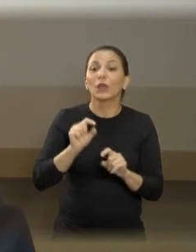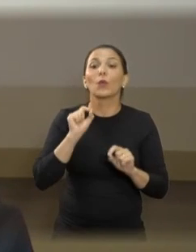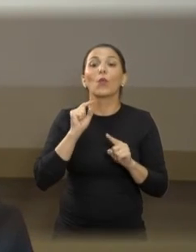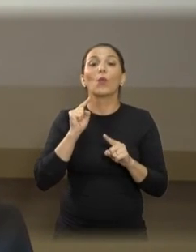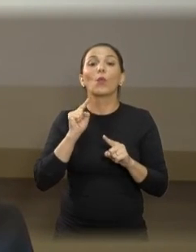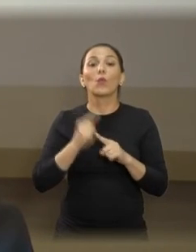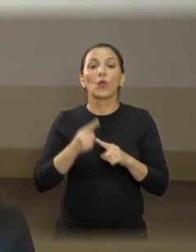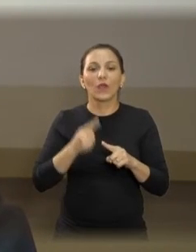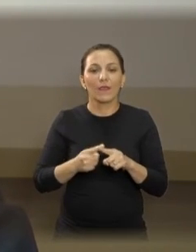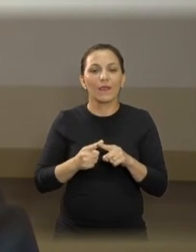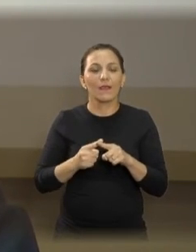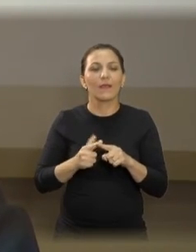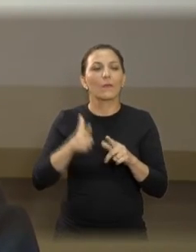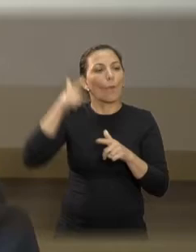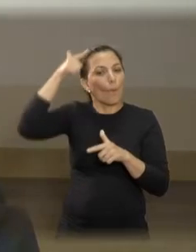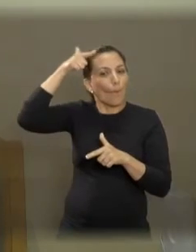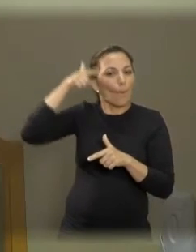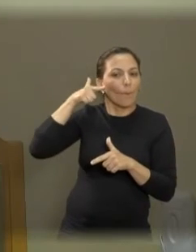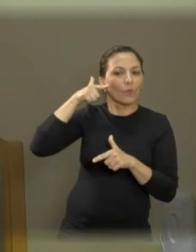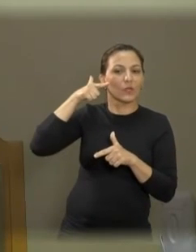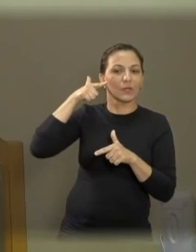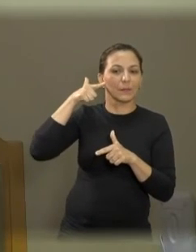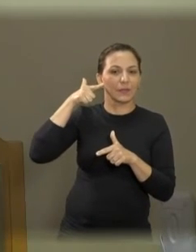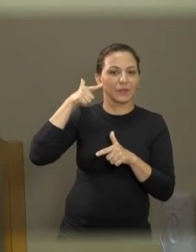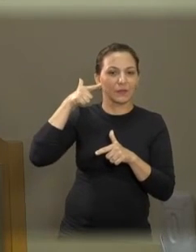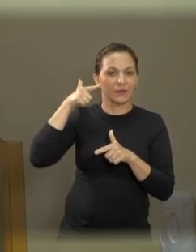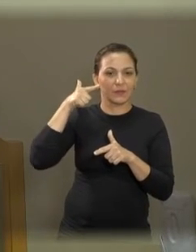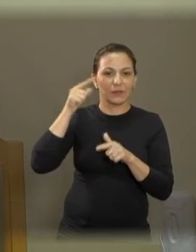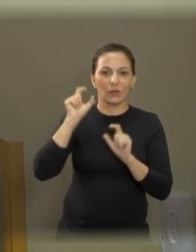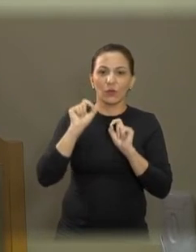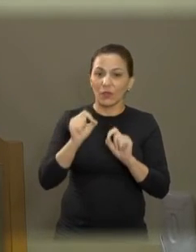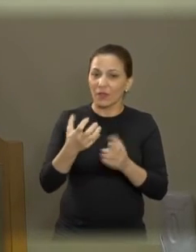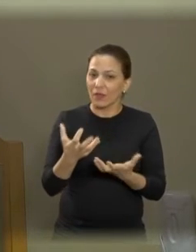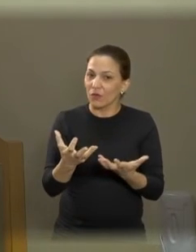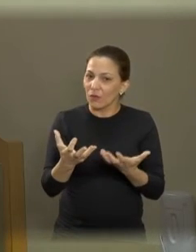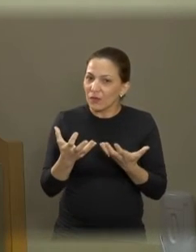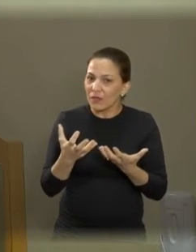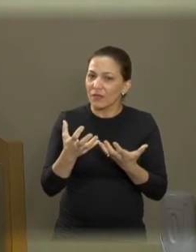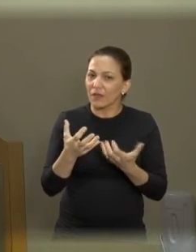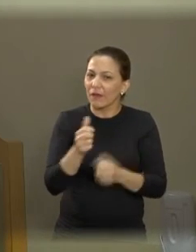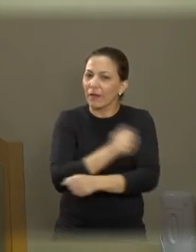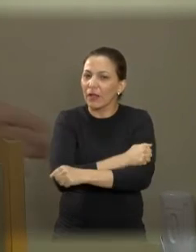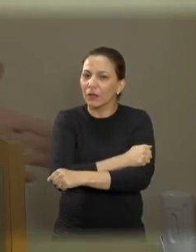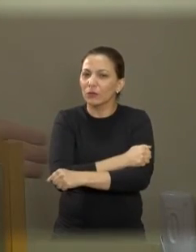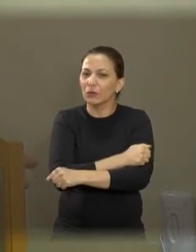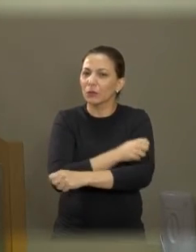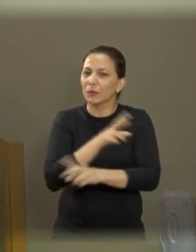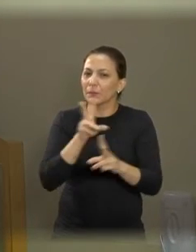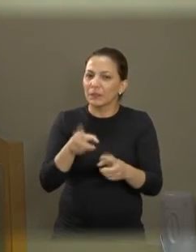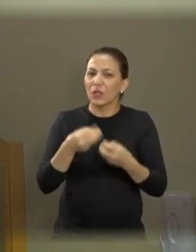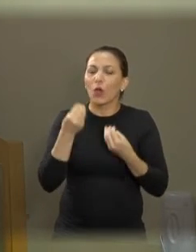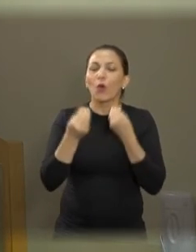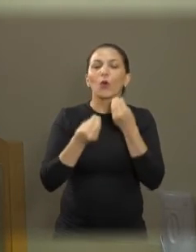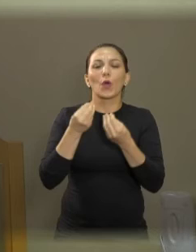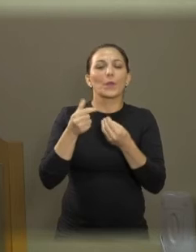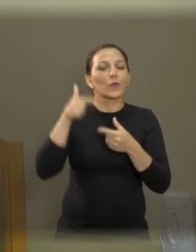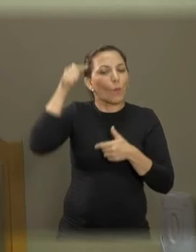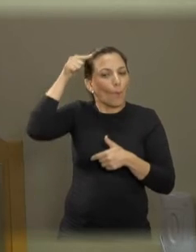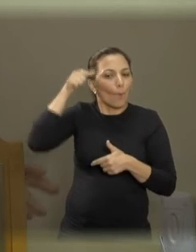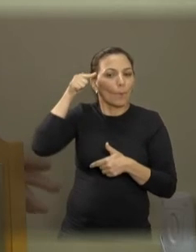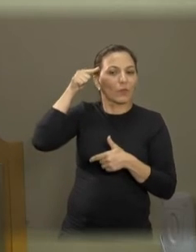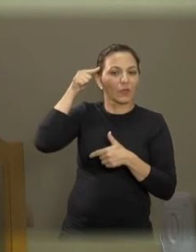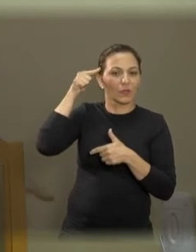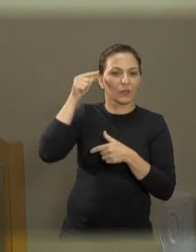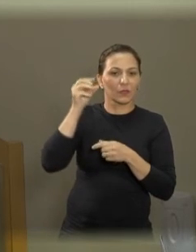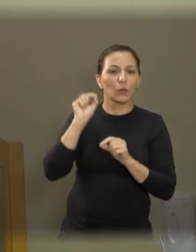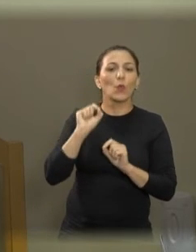E é baseado nesse o princípio. E quando eu falo limpar, eu queria que o aluno lá enxergasse com o que se limpa.